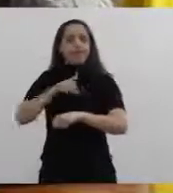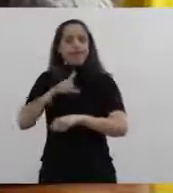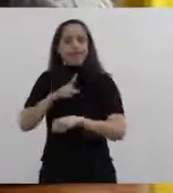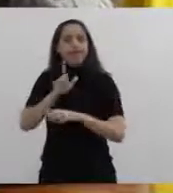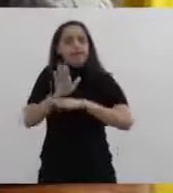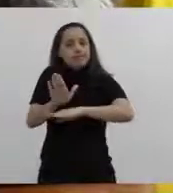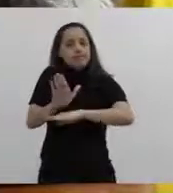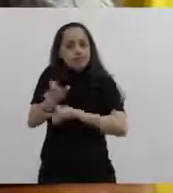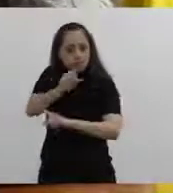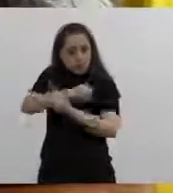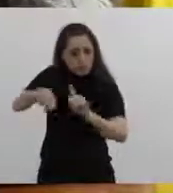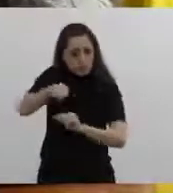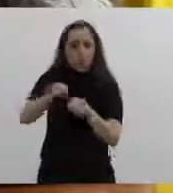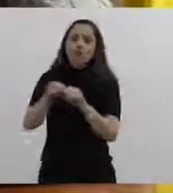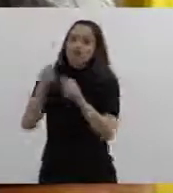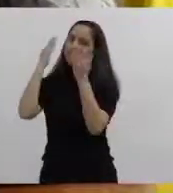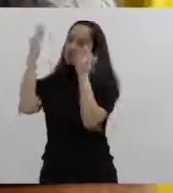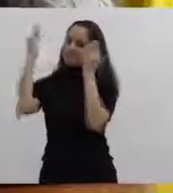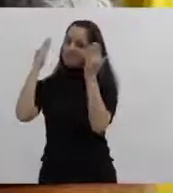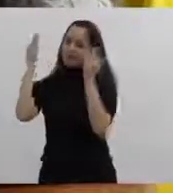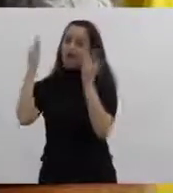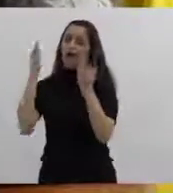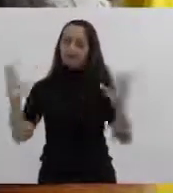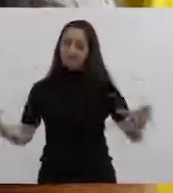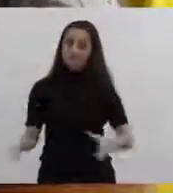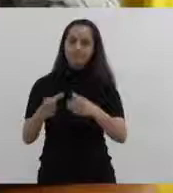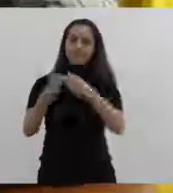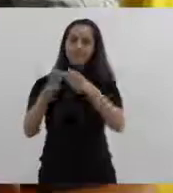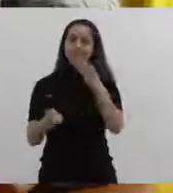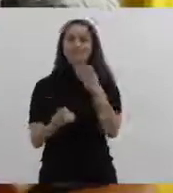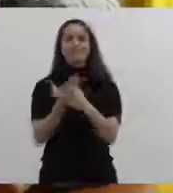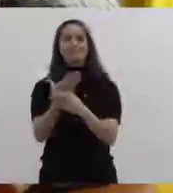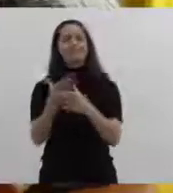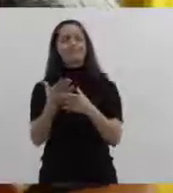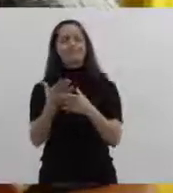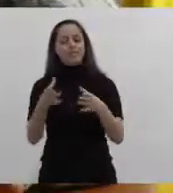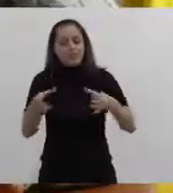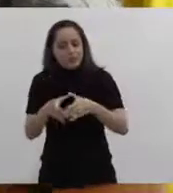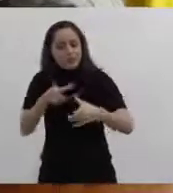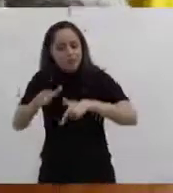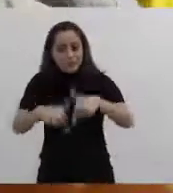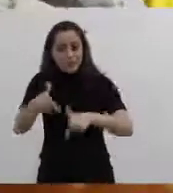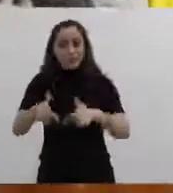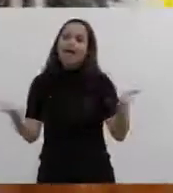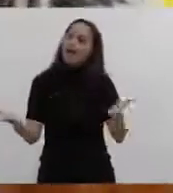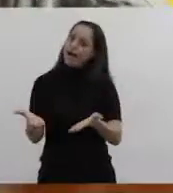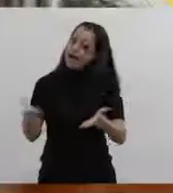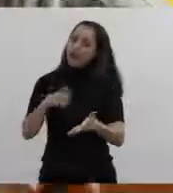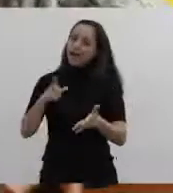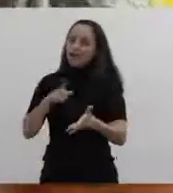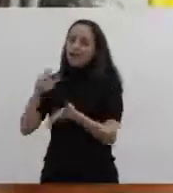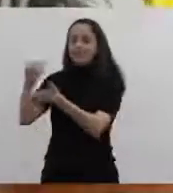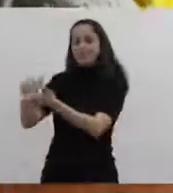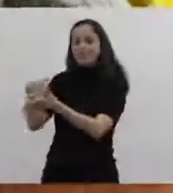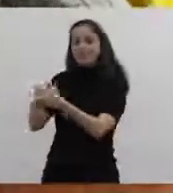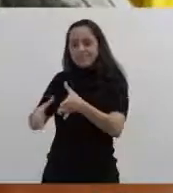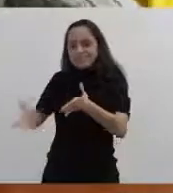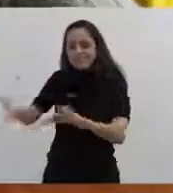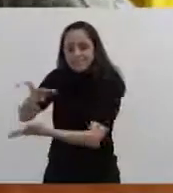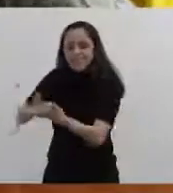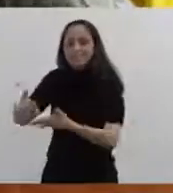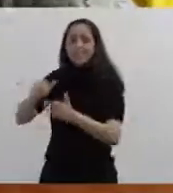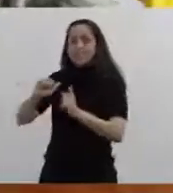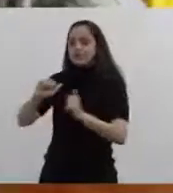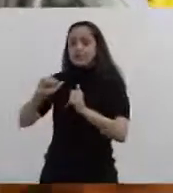de melhora que permite financiar e contratar pessoas externas à escola, pude contratar uma assistente social e uma psicóloga.